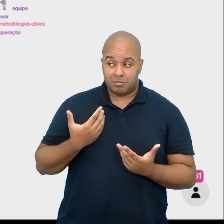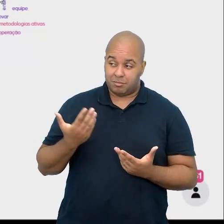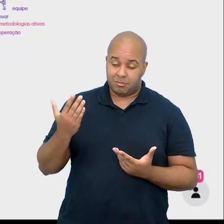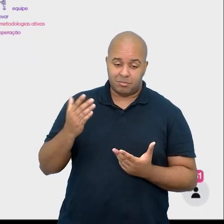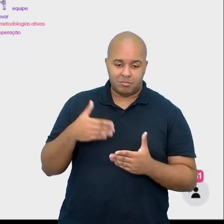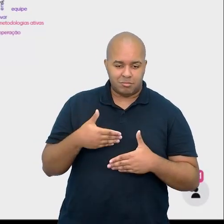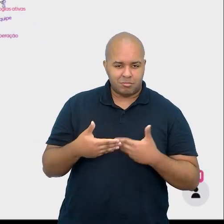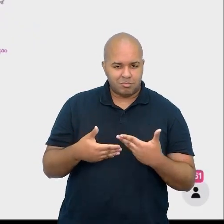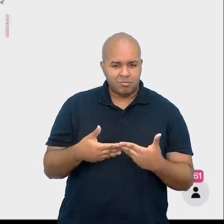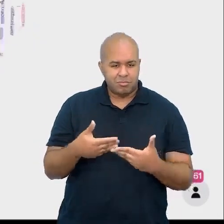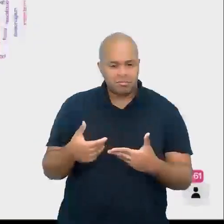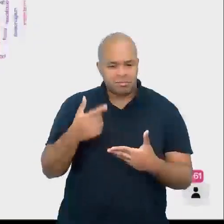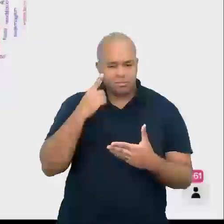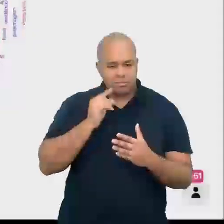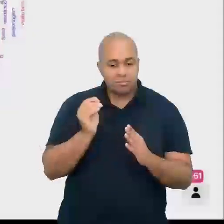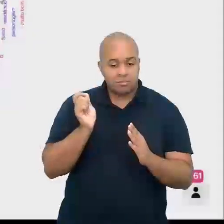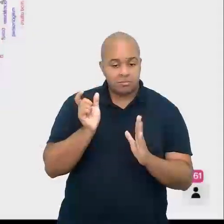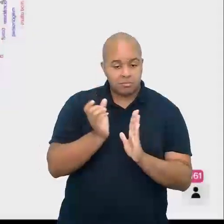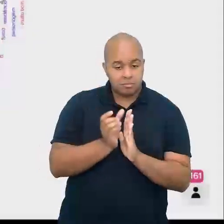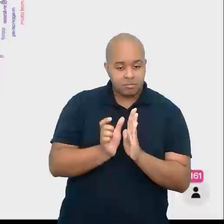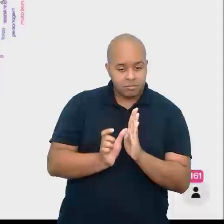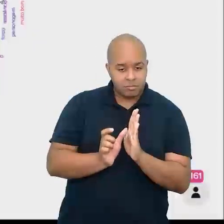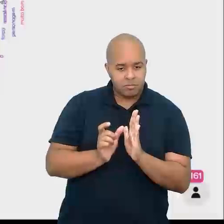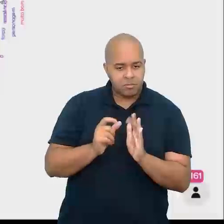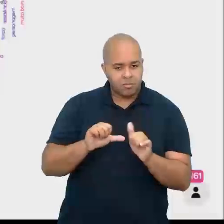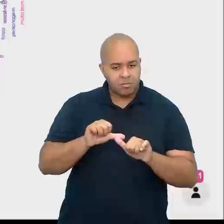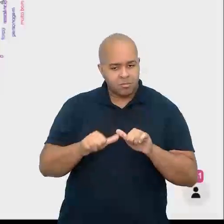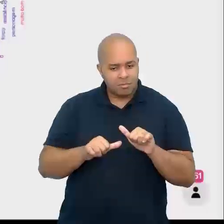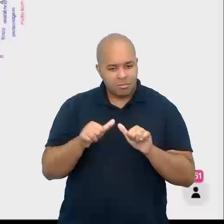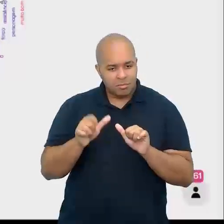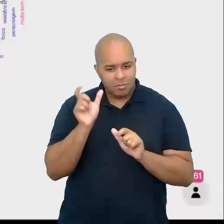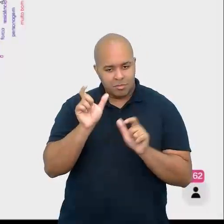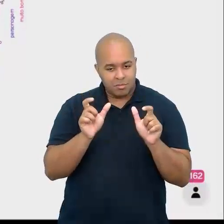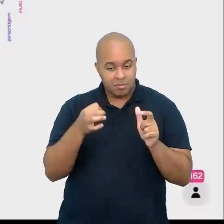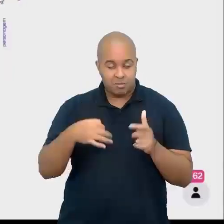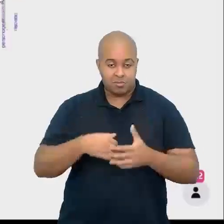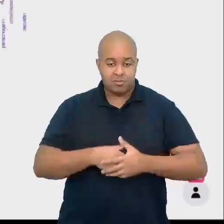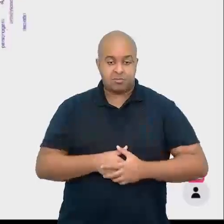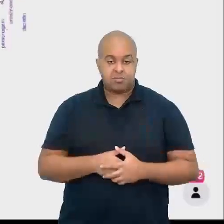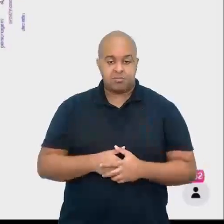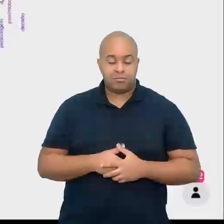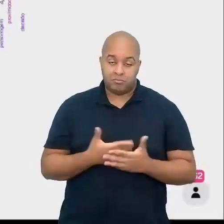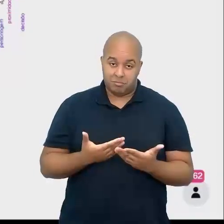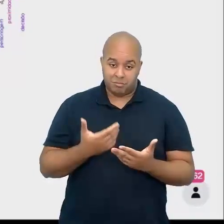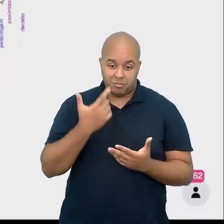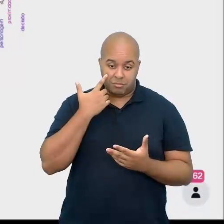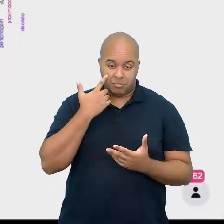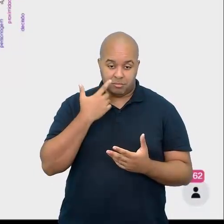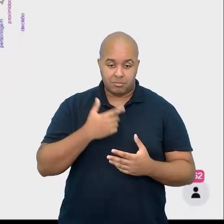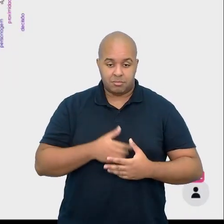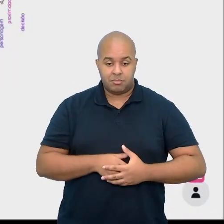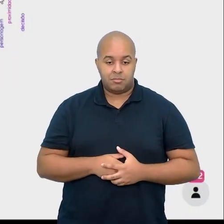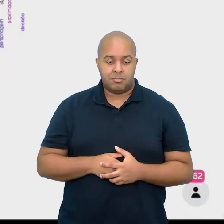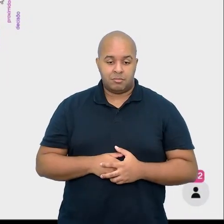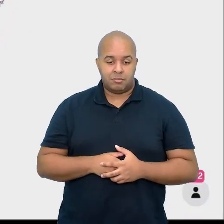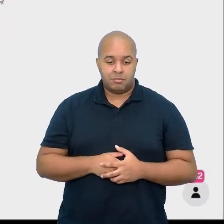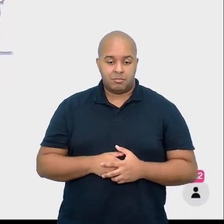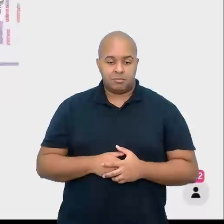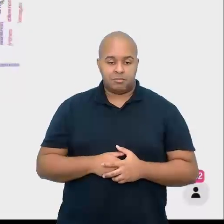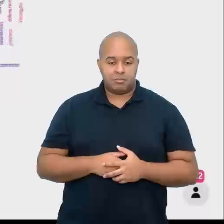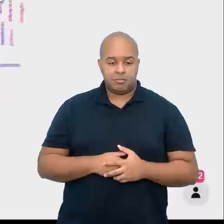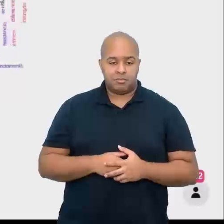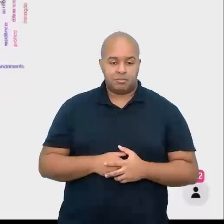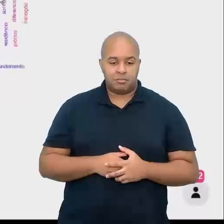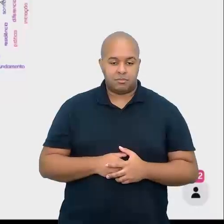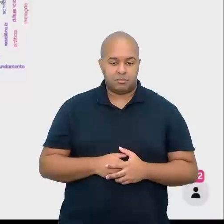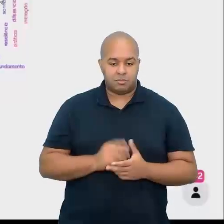a medida que vocês vão colocando vai se alterando a nossa nuvem aqui então é bem é